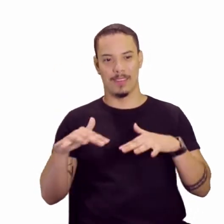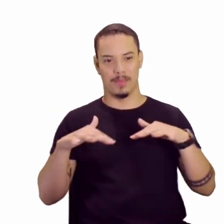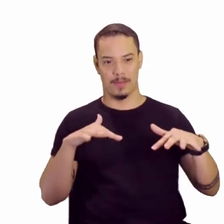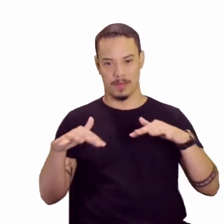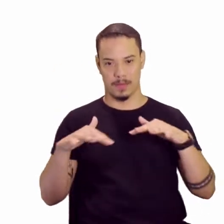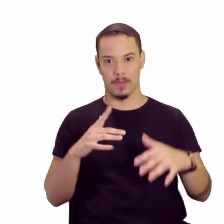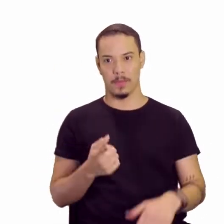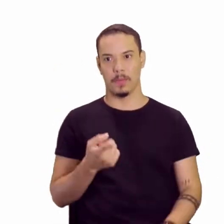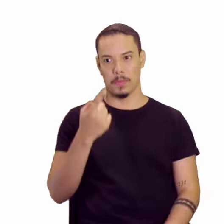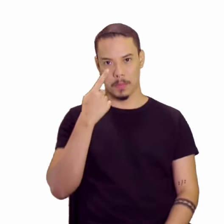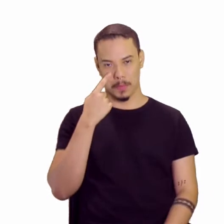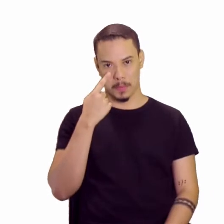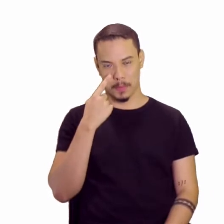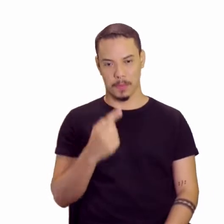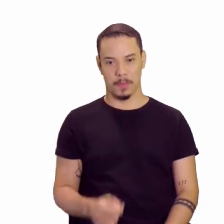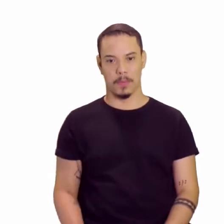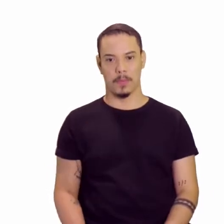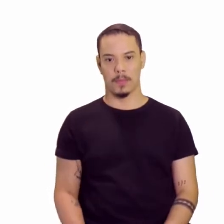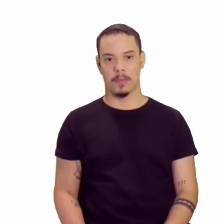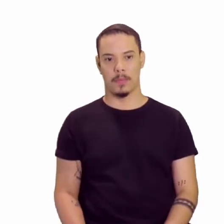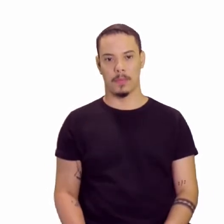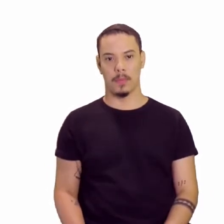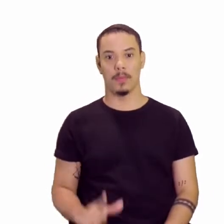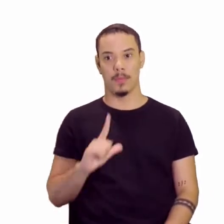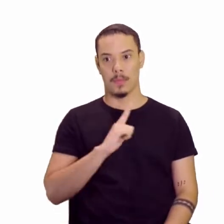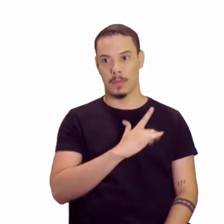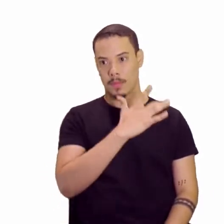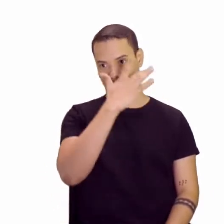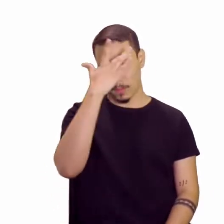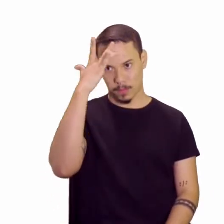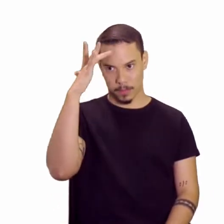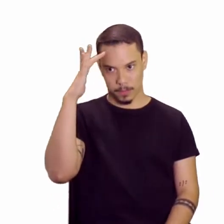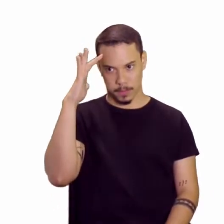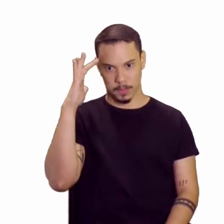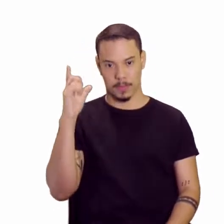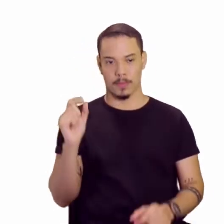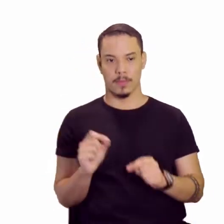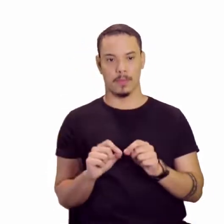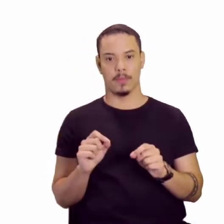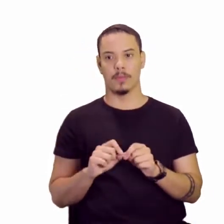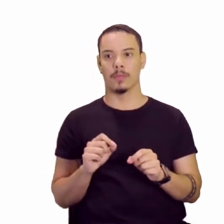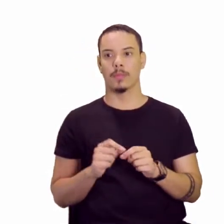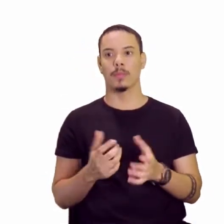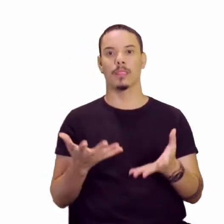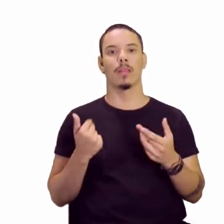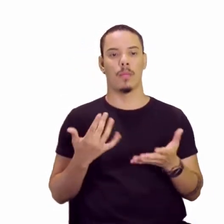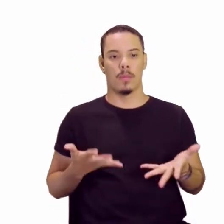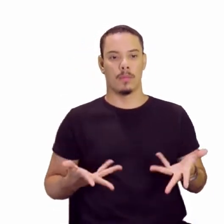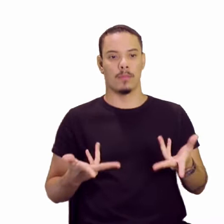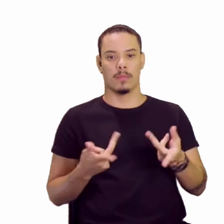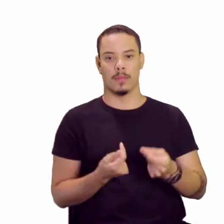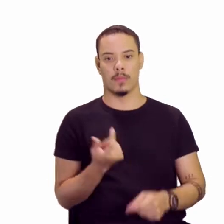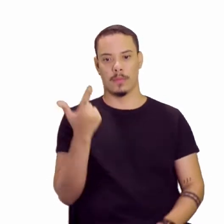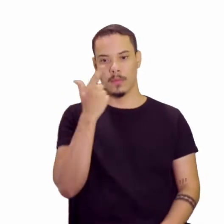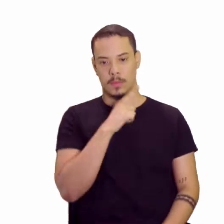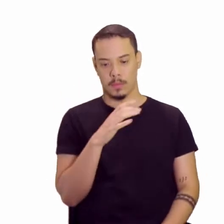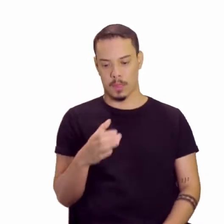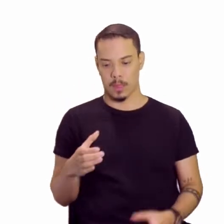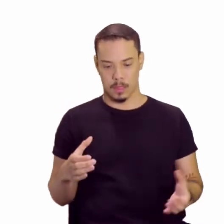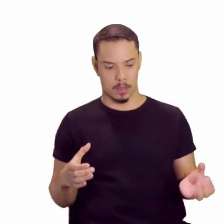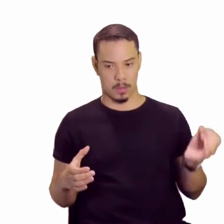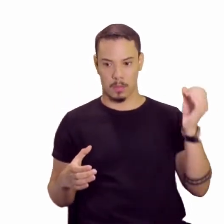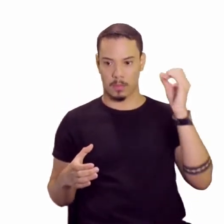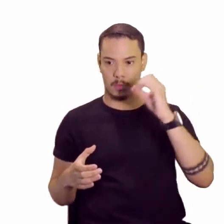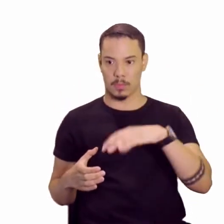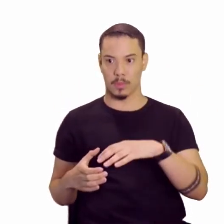bola, pessoal? Olha só. Então tá aqui, tem uma pessoa para fazer esse lançamento, ele quer obter êxito aqui, acertar a cesta, né? Pensou,